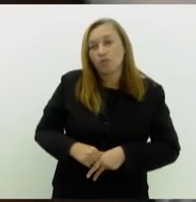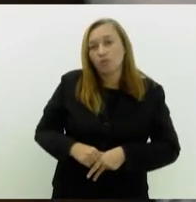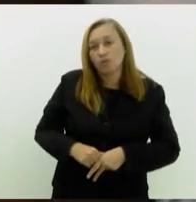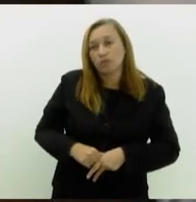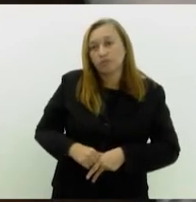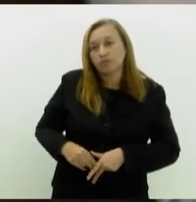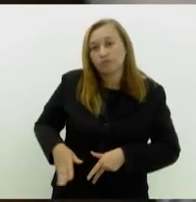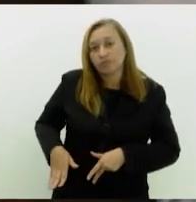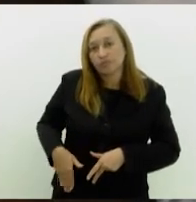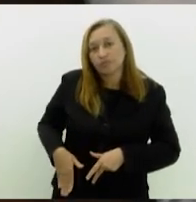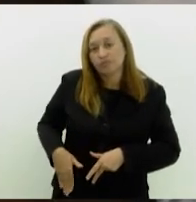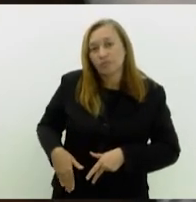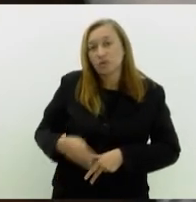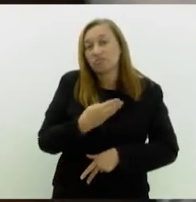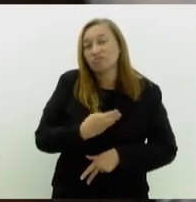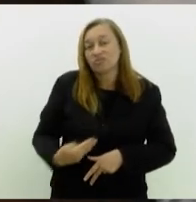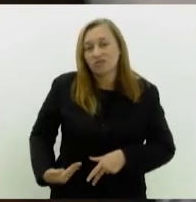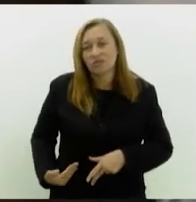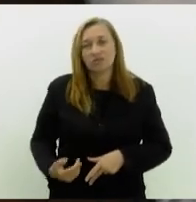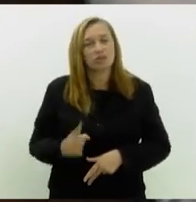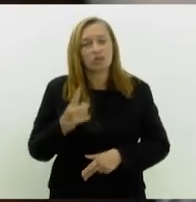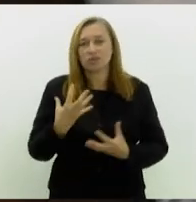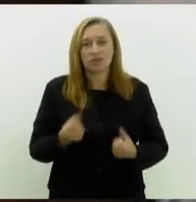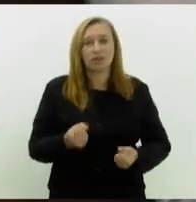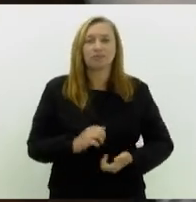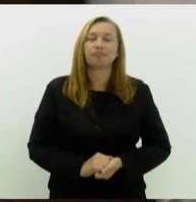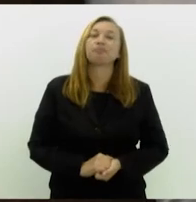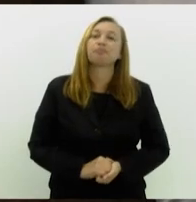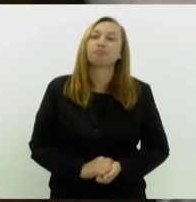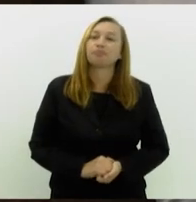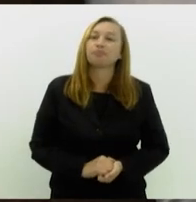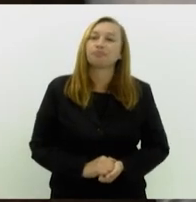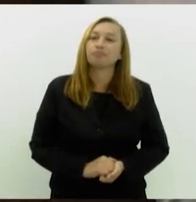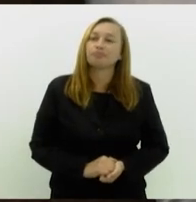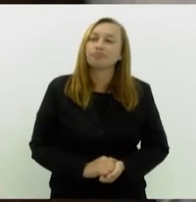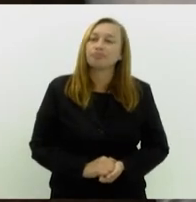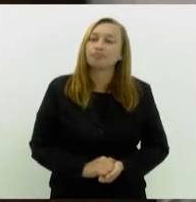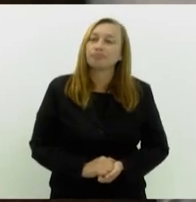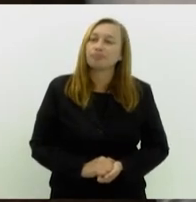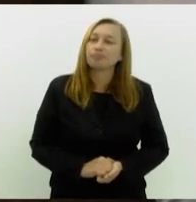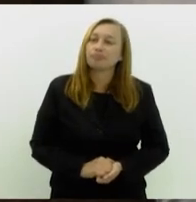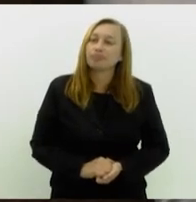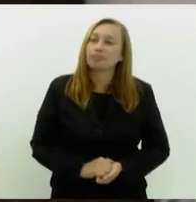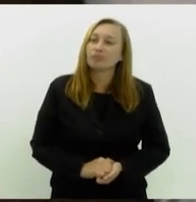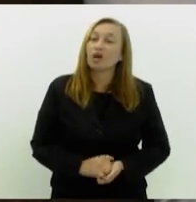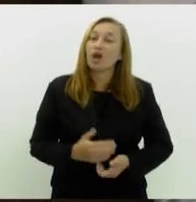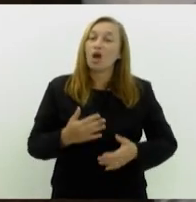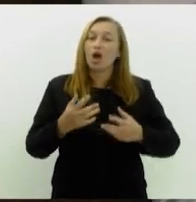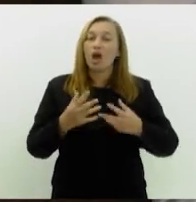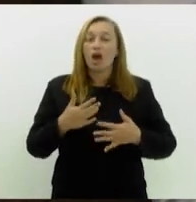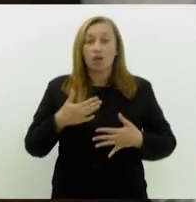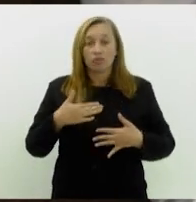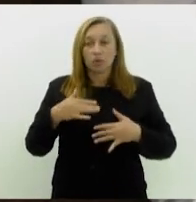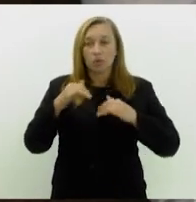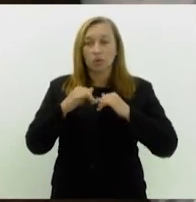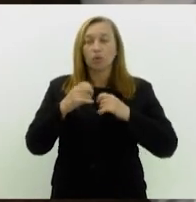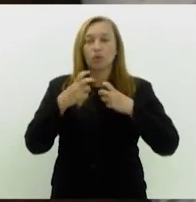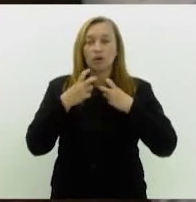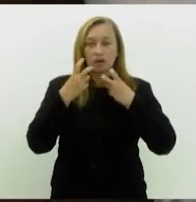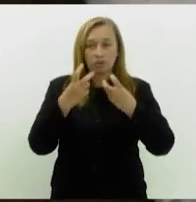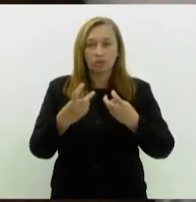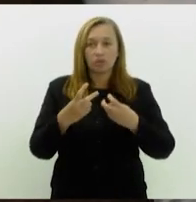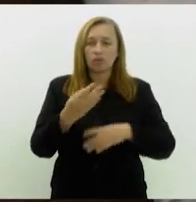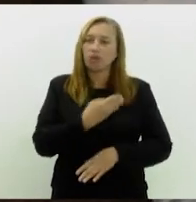que tá no governo não dá para aceitar mais fica aqui o meu clamor ao Governador